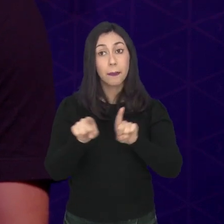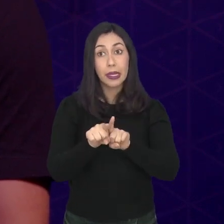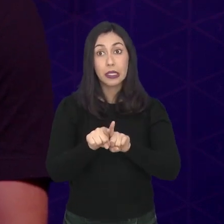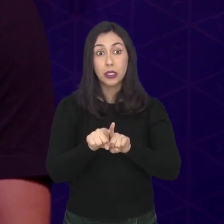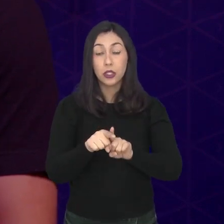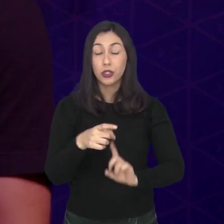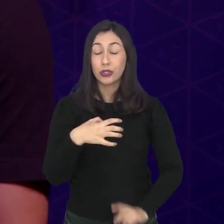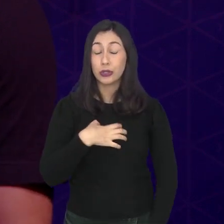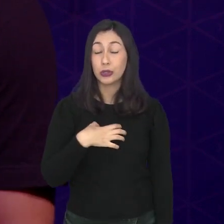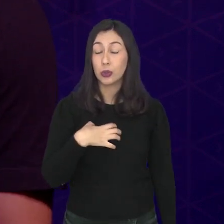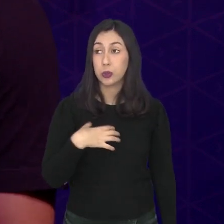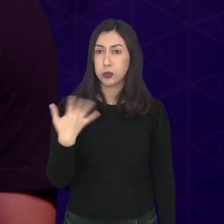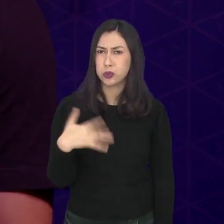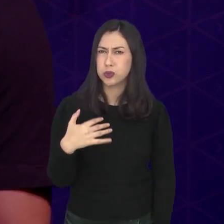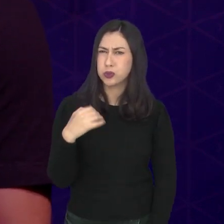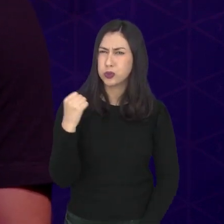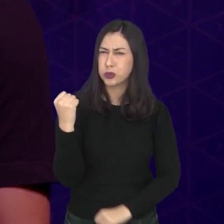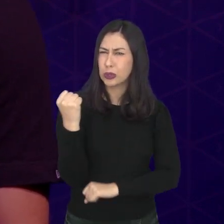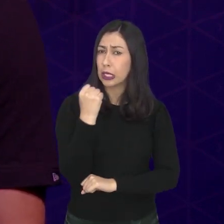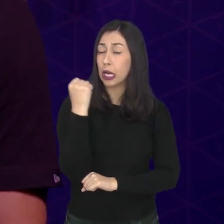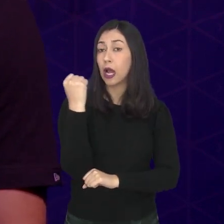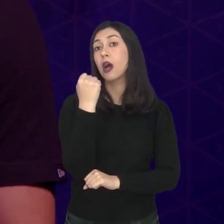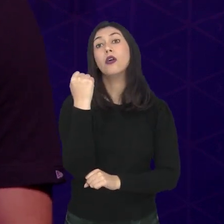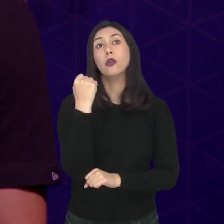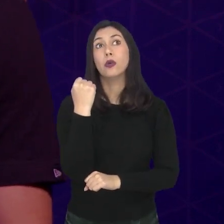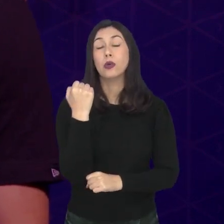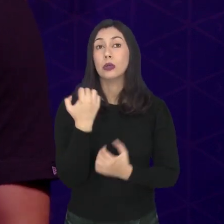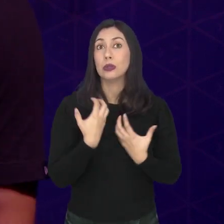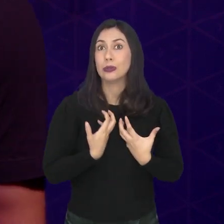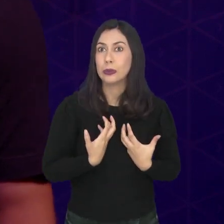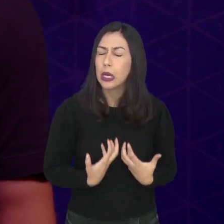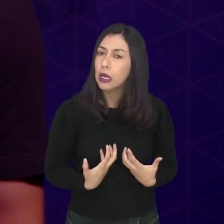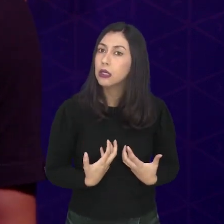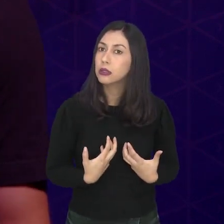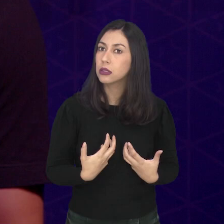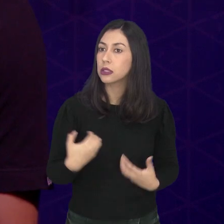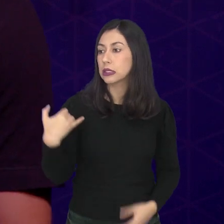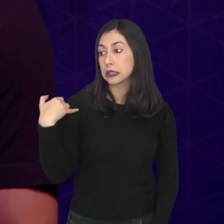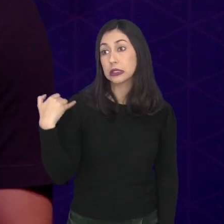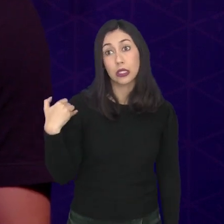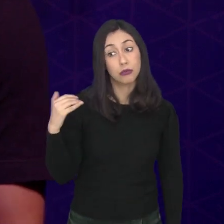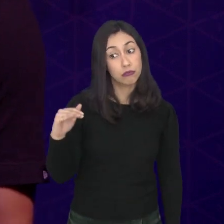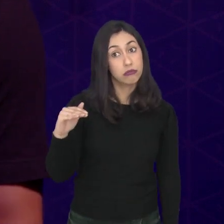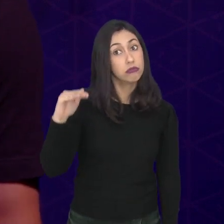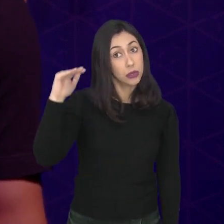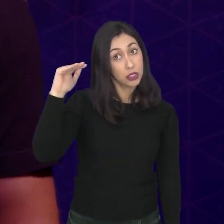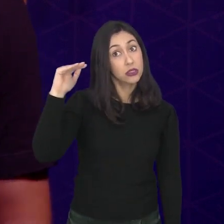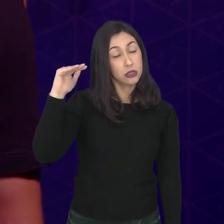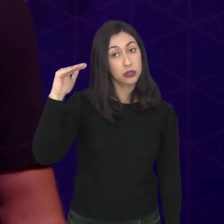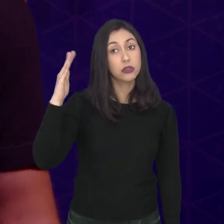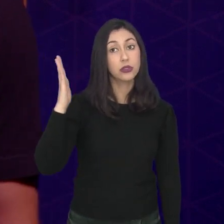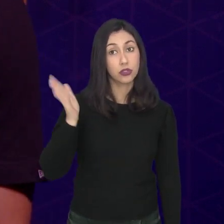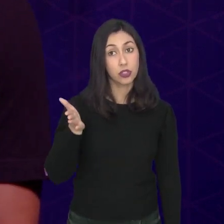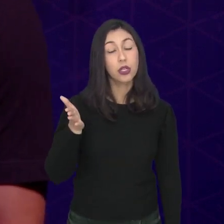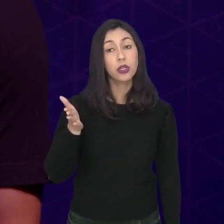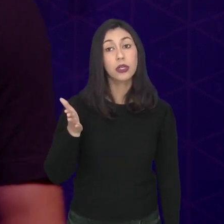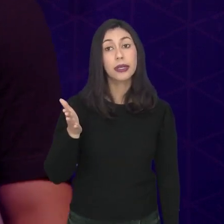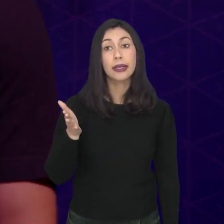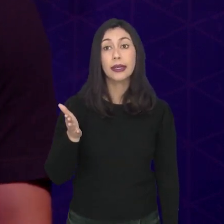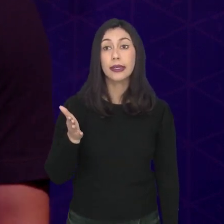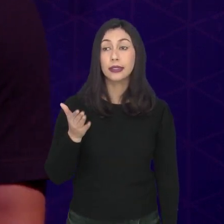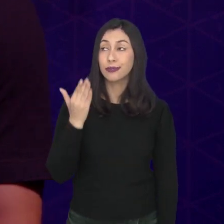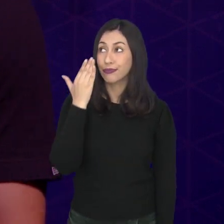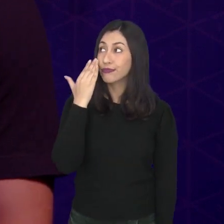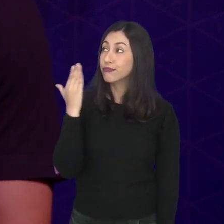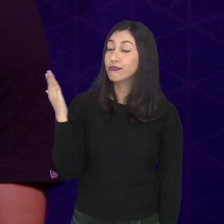justamente isso de uma forma muito pesada, né? Uma série até de uma classificação indicativa de idade